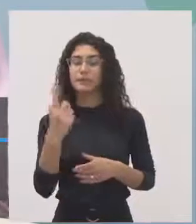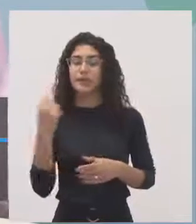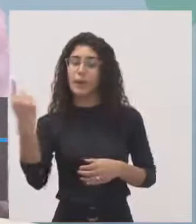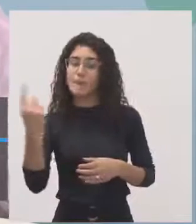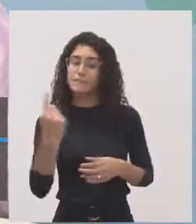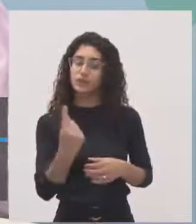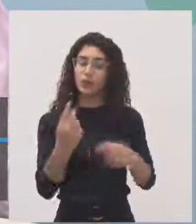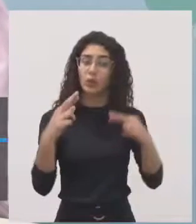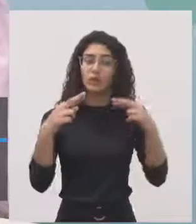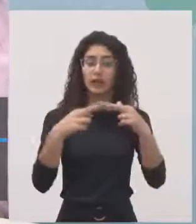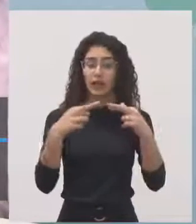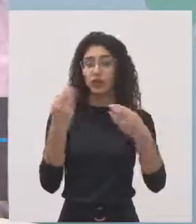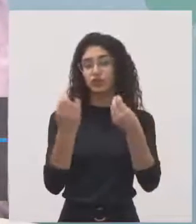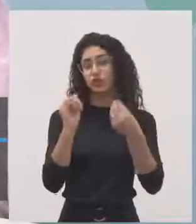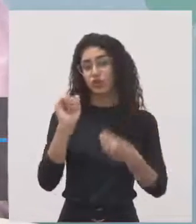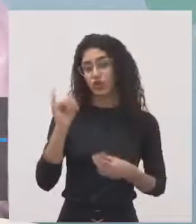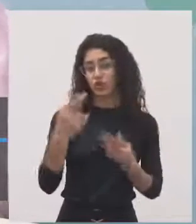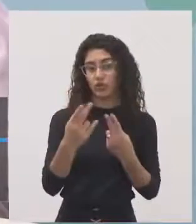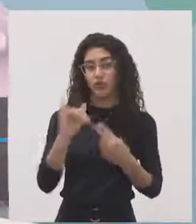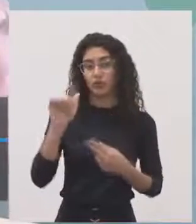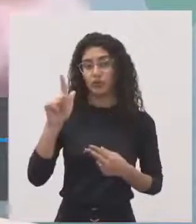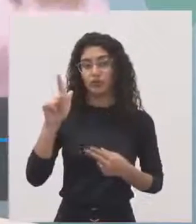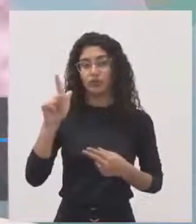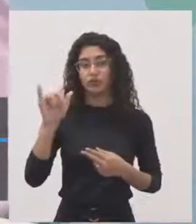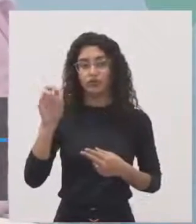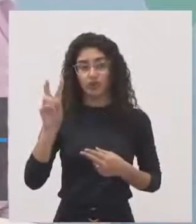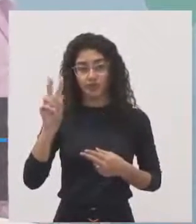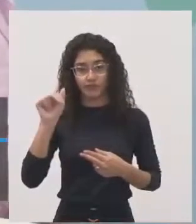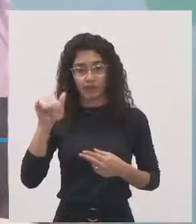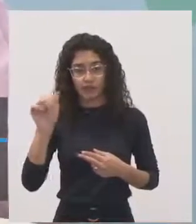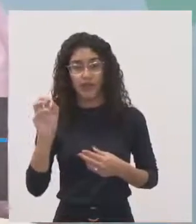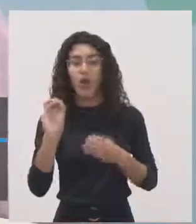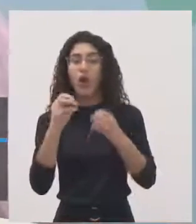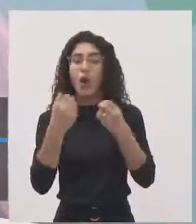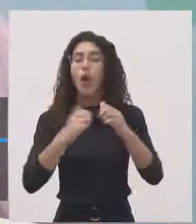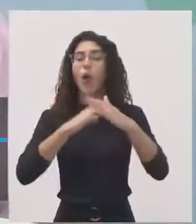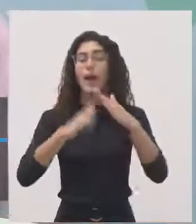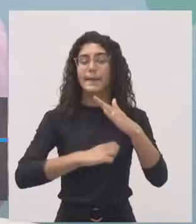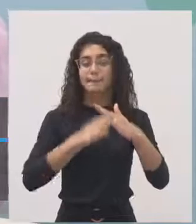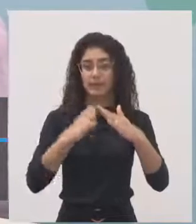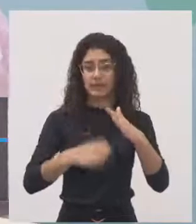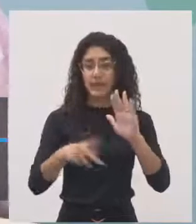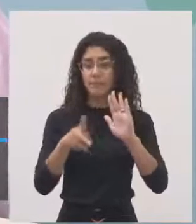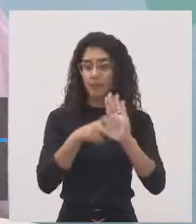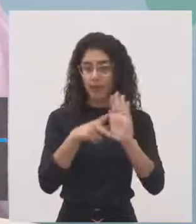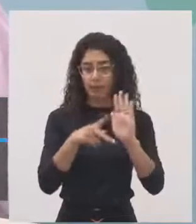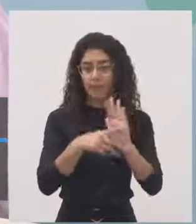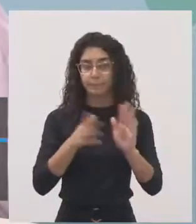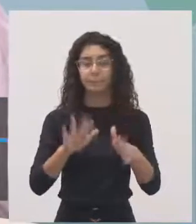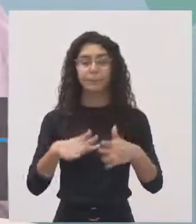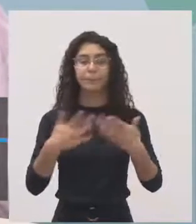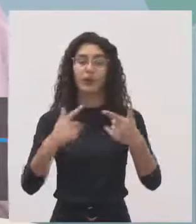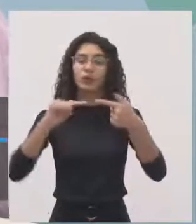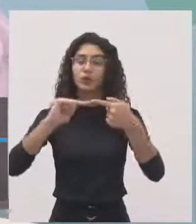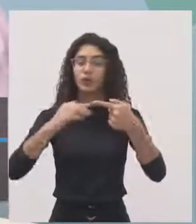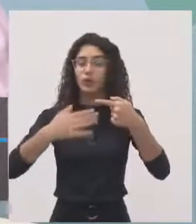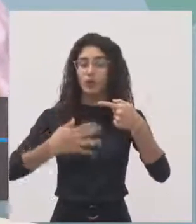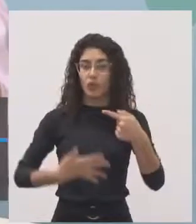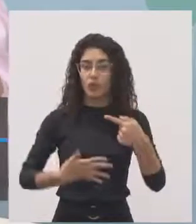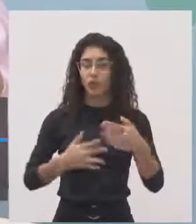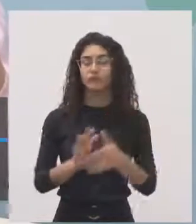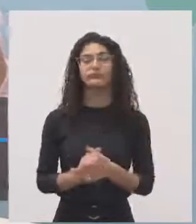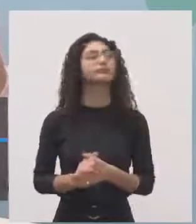da rede, como veio o Giovanni, ou a gente trazer a empresa. Então, no caso, por exemplo, do Google, a